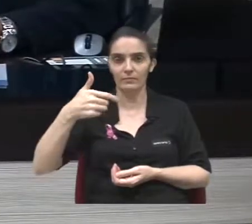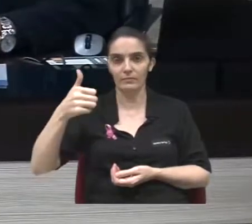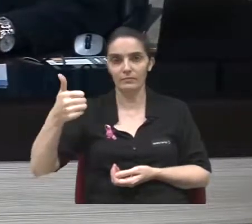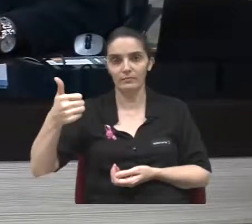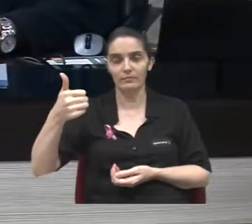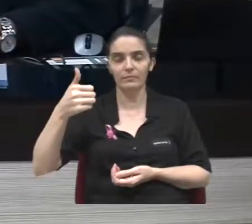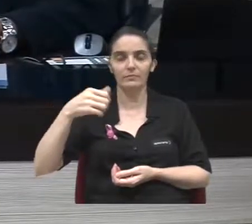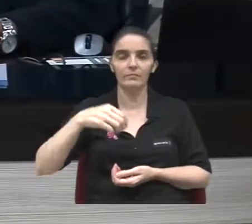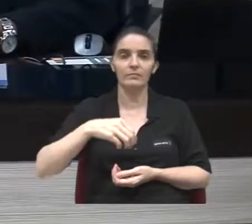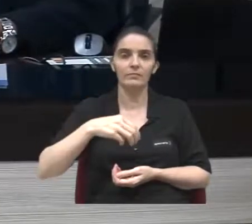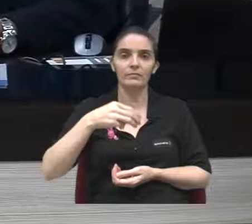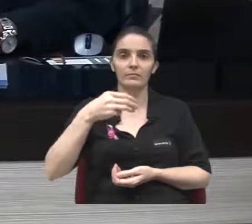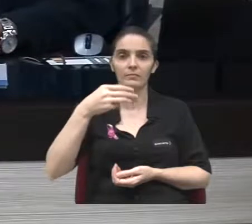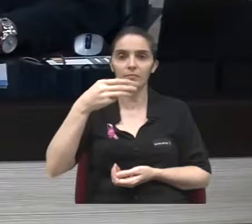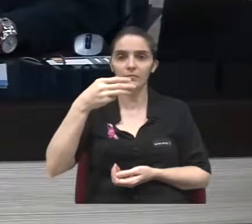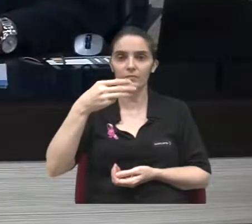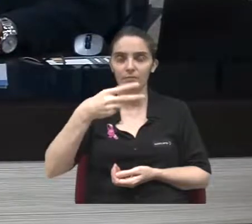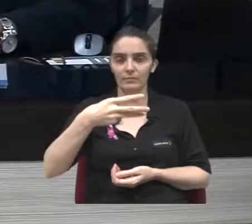3621/19.